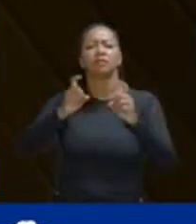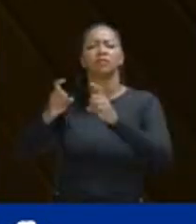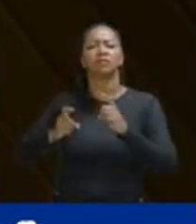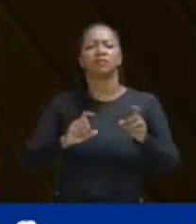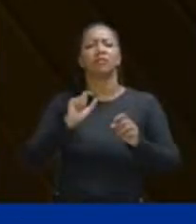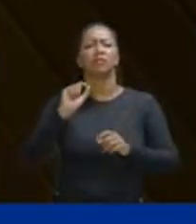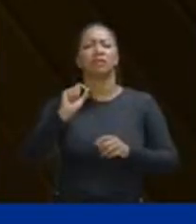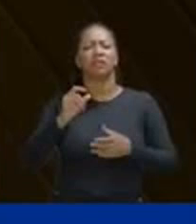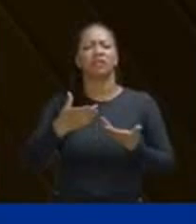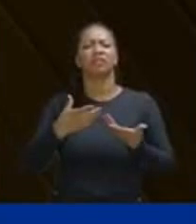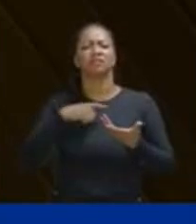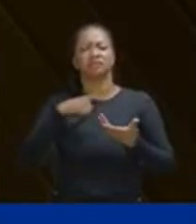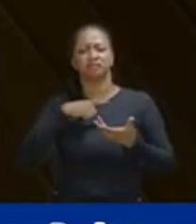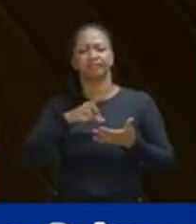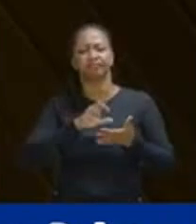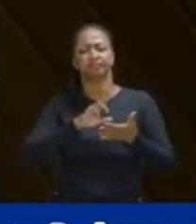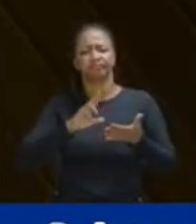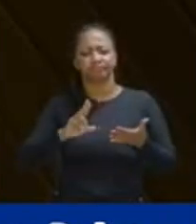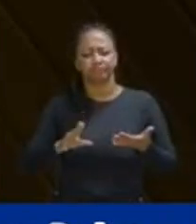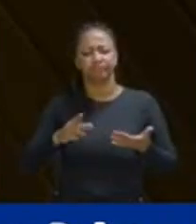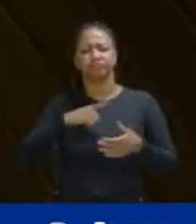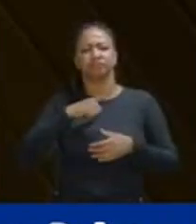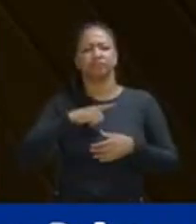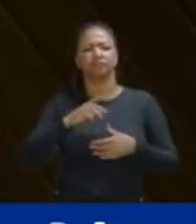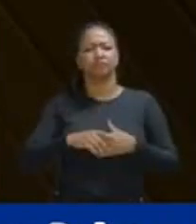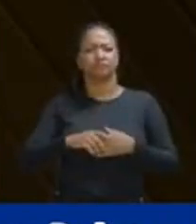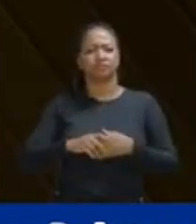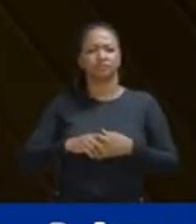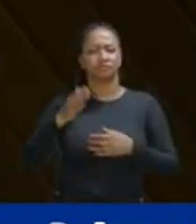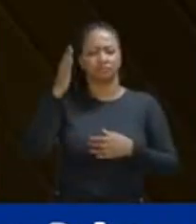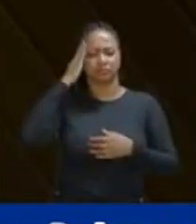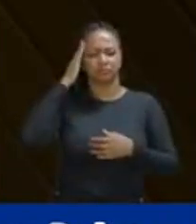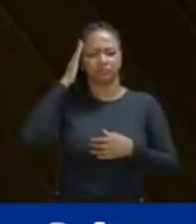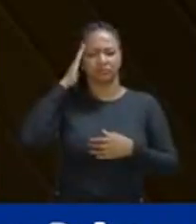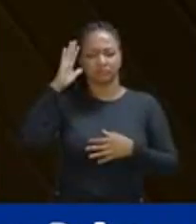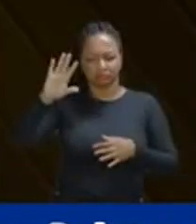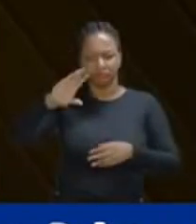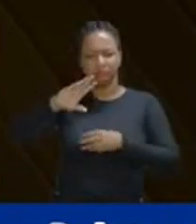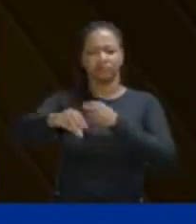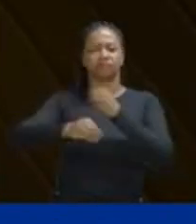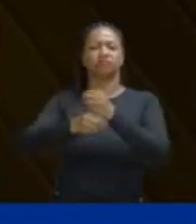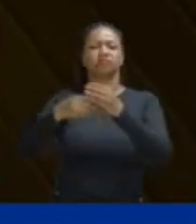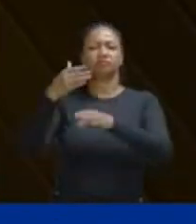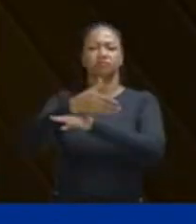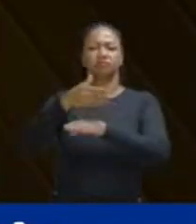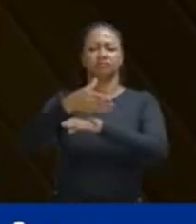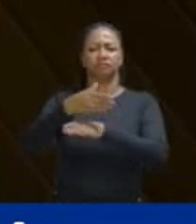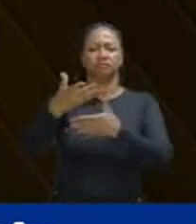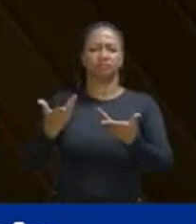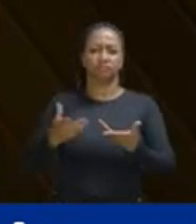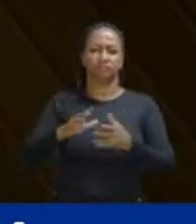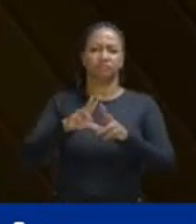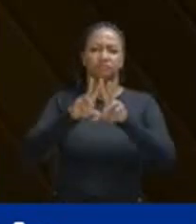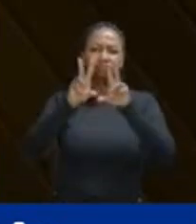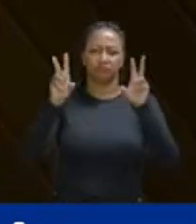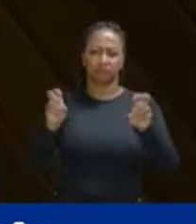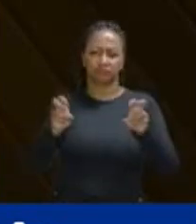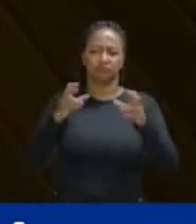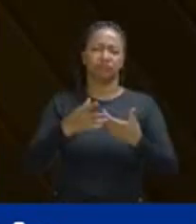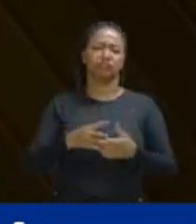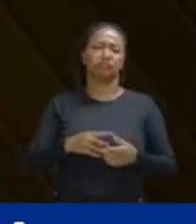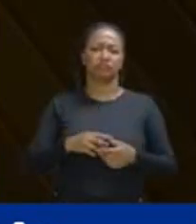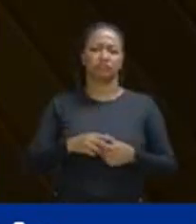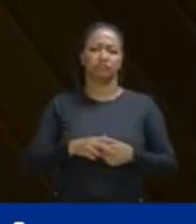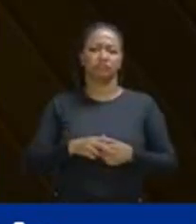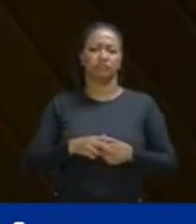citação. E, segundo, saber se é caso de reconhecimento da filiação do recorrente ao Podemos. Sobre o tema, a norma de